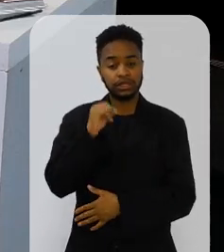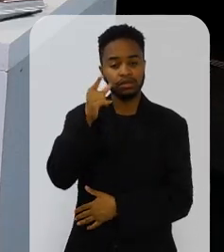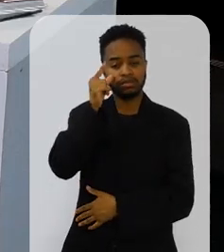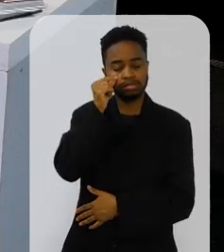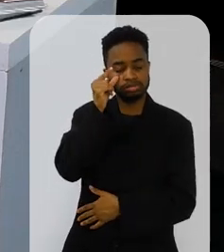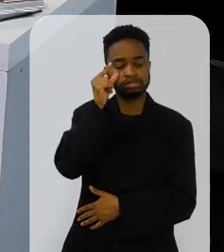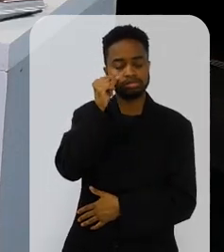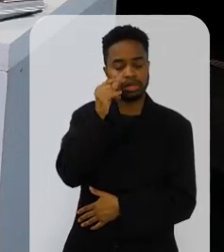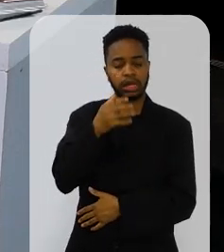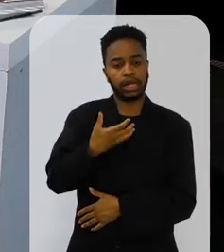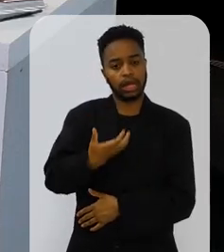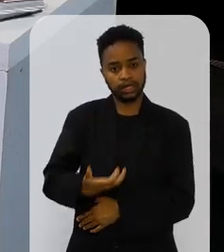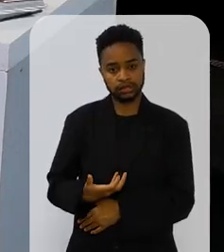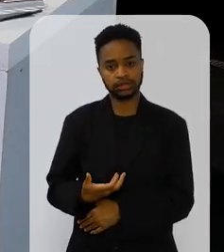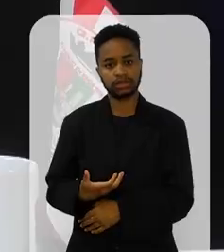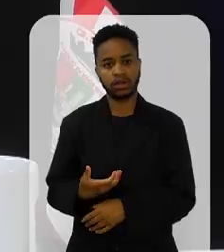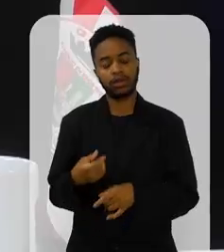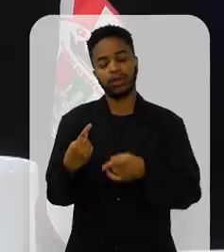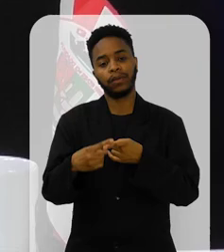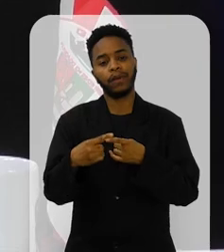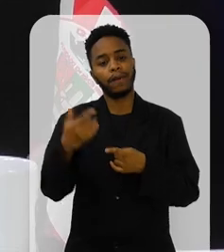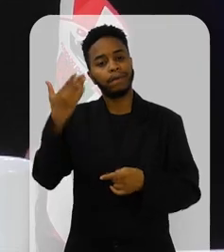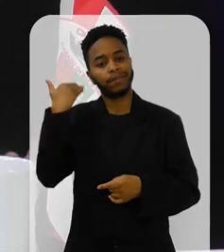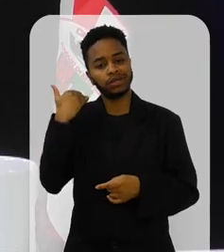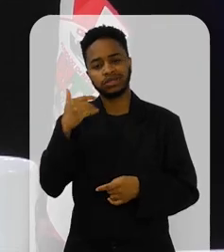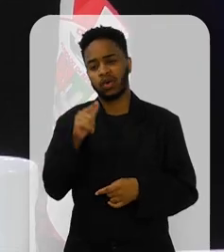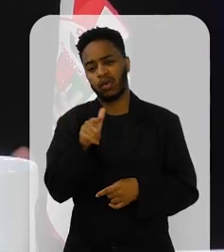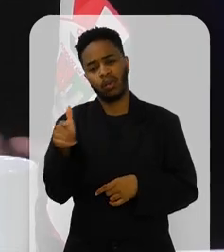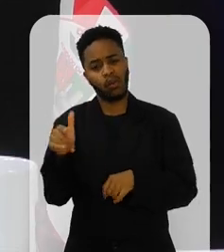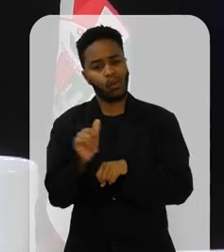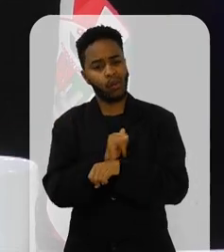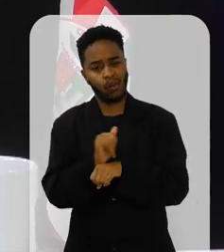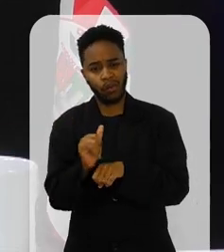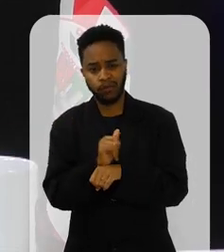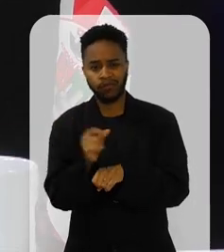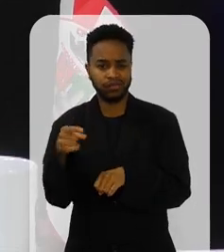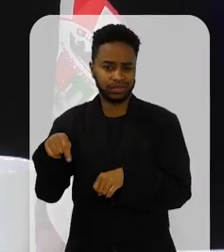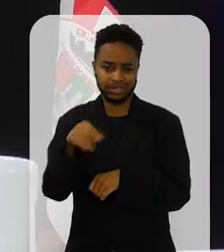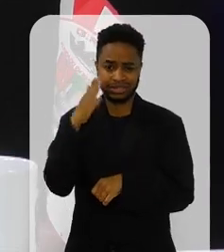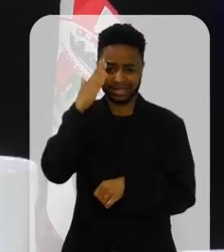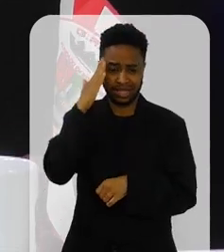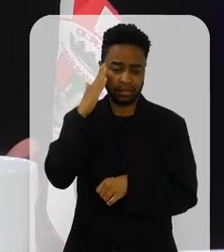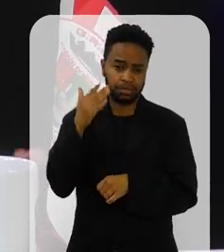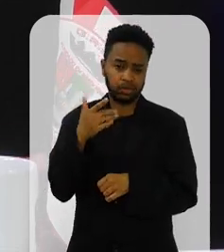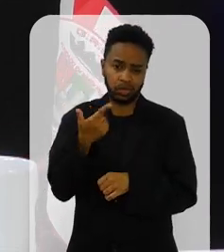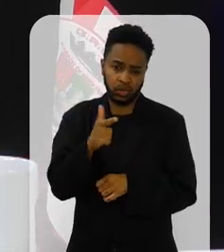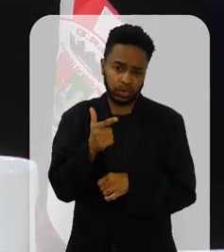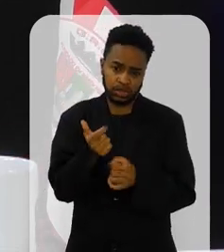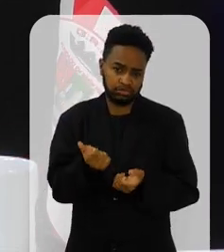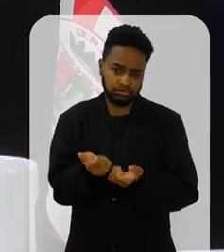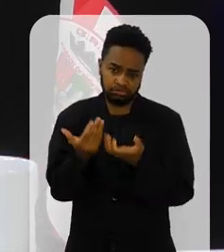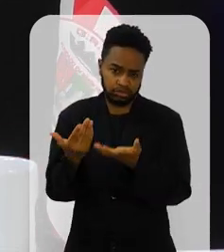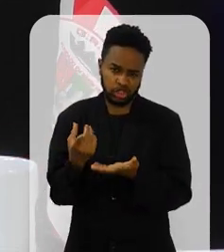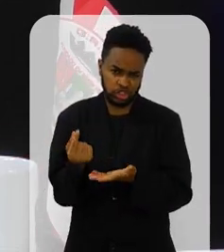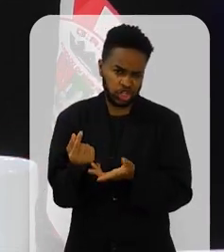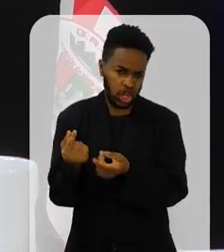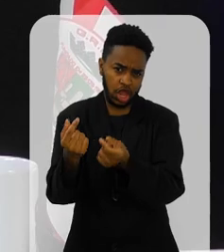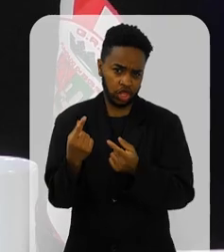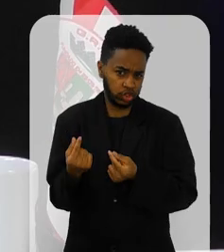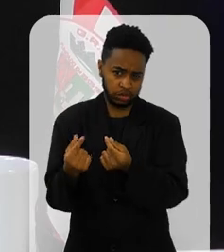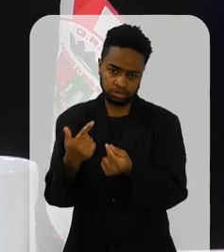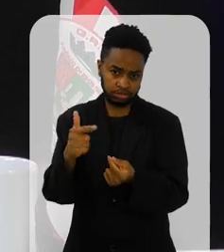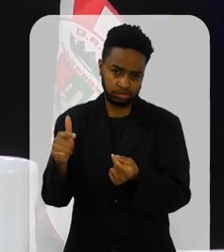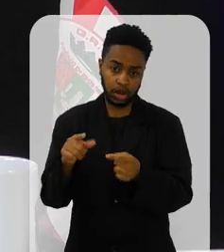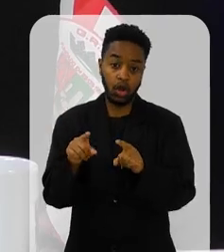cochilava, né, cansado, que antigamente era outro recurso, que você sabe, o barracão não oferecia tantas condições assim,